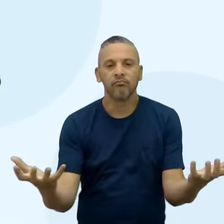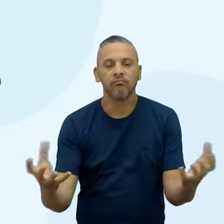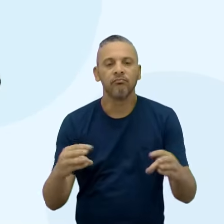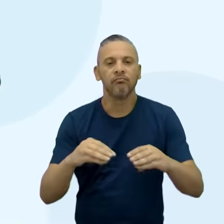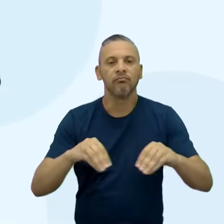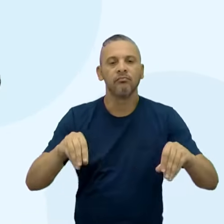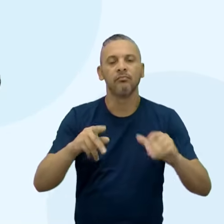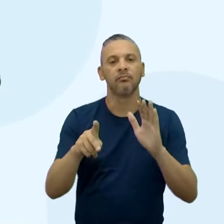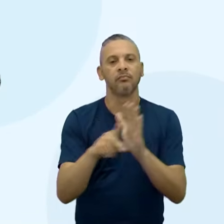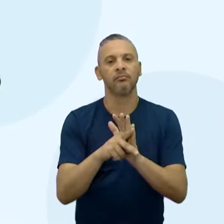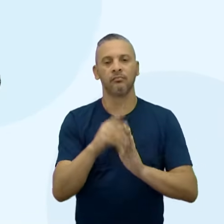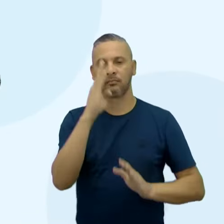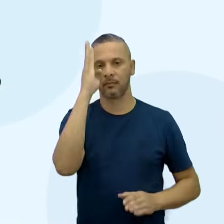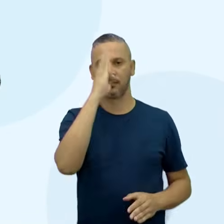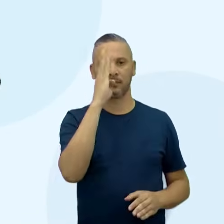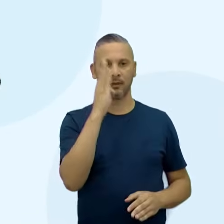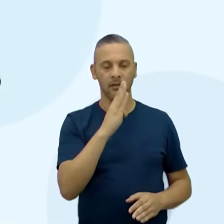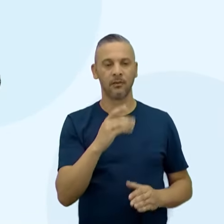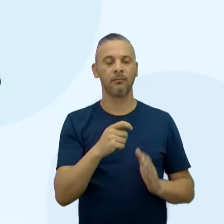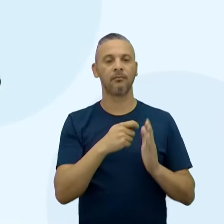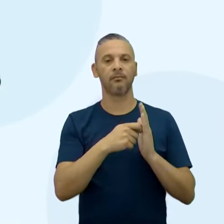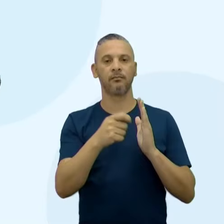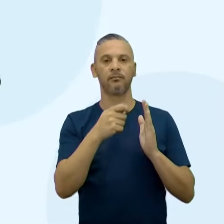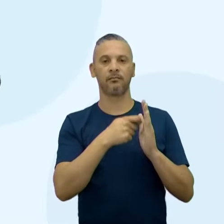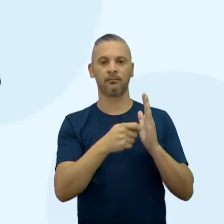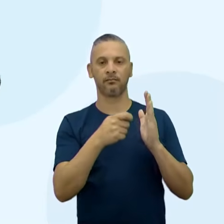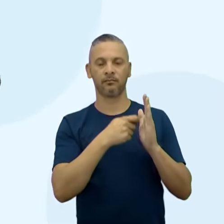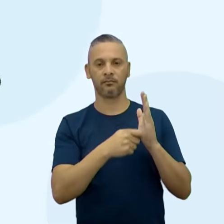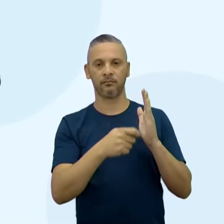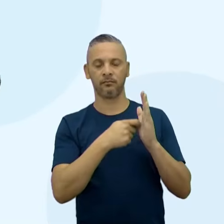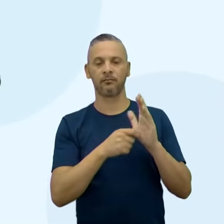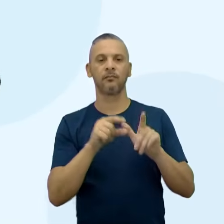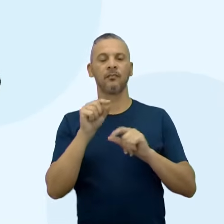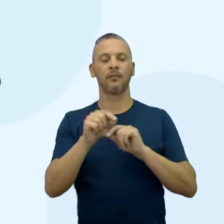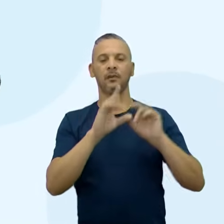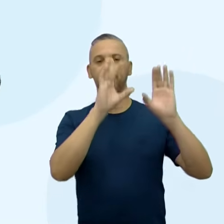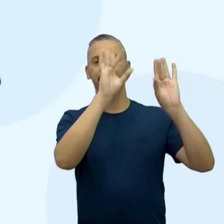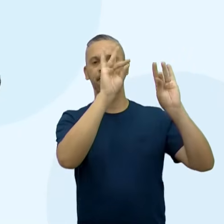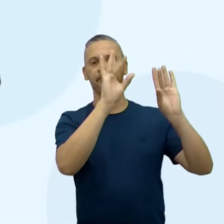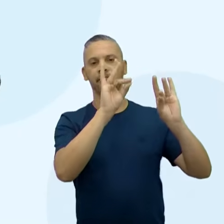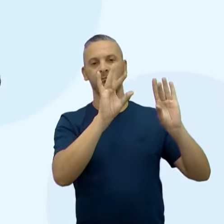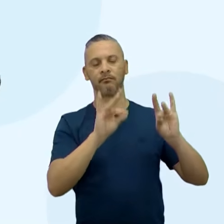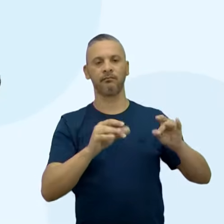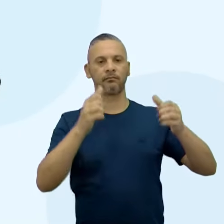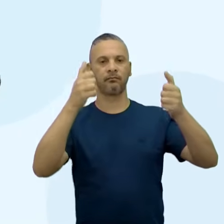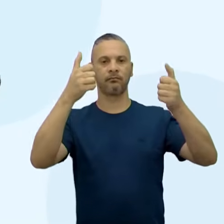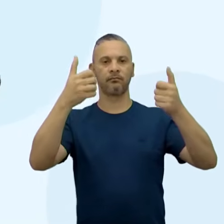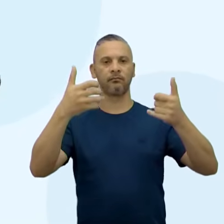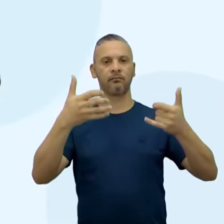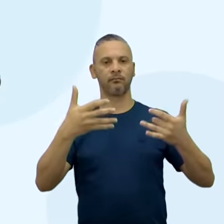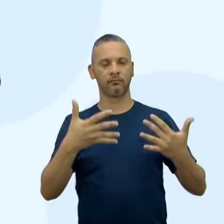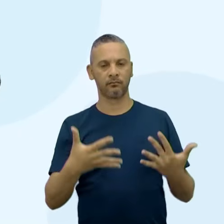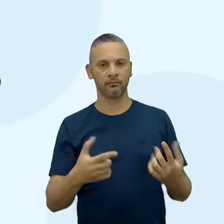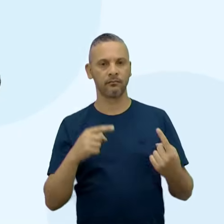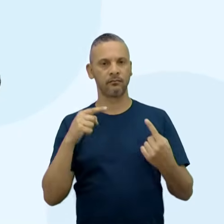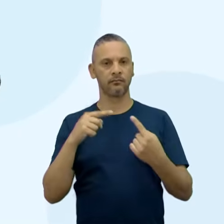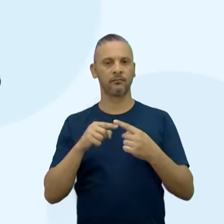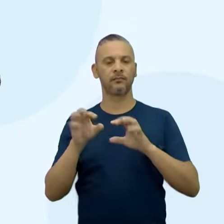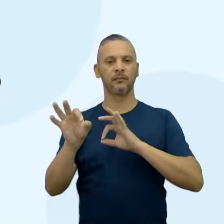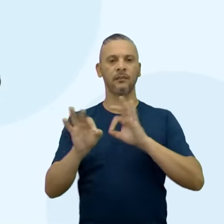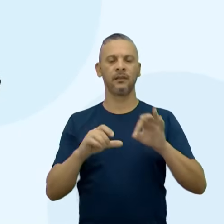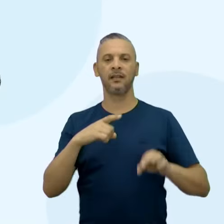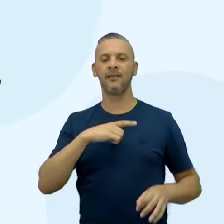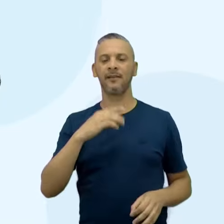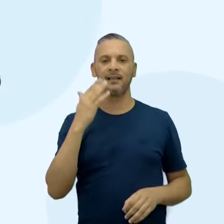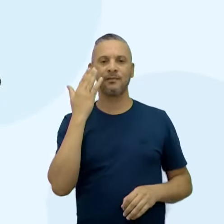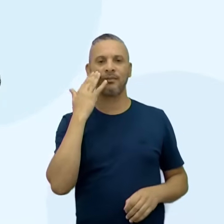né? Ele também no seu diário, ele descreve detalhadamente algumas formações rochosas de